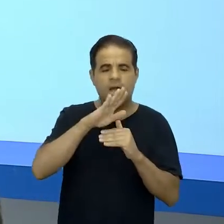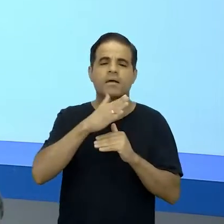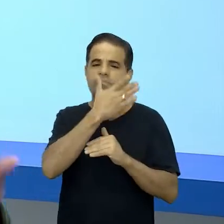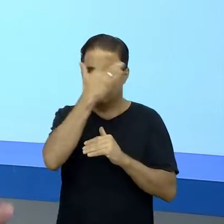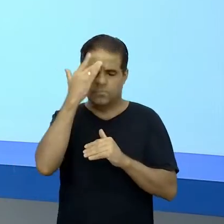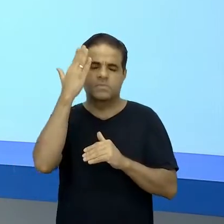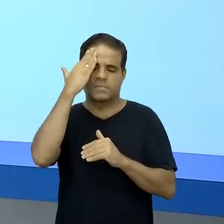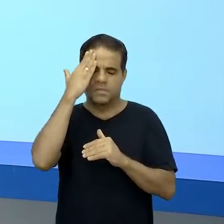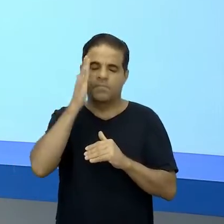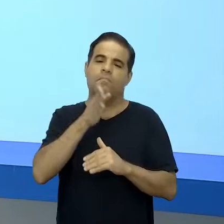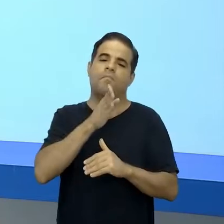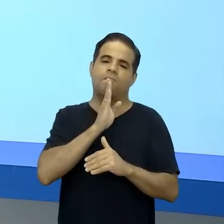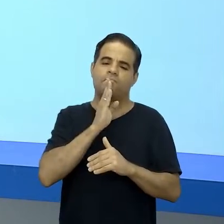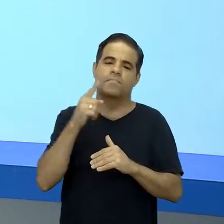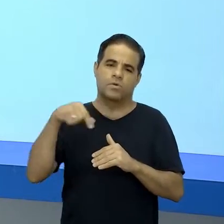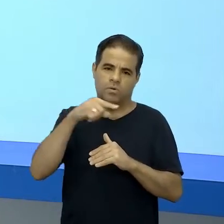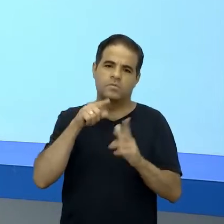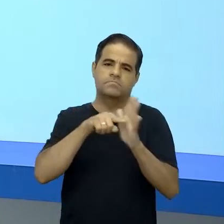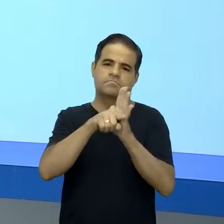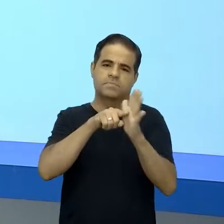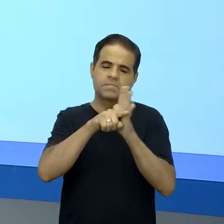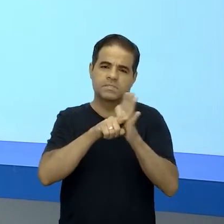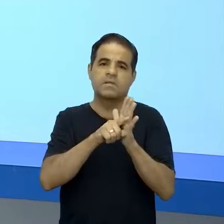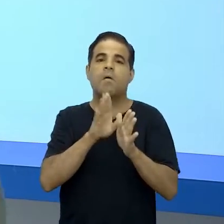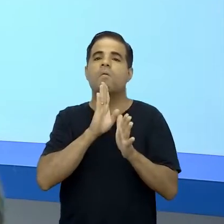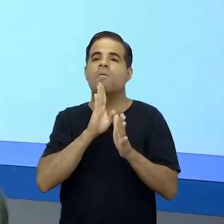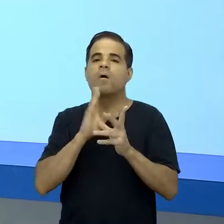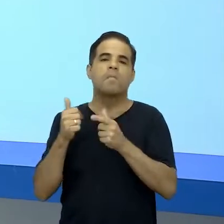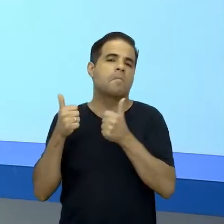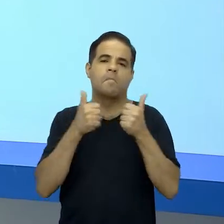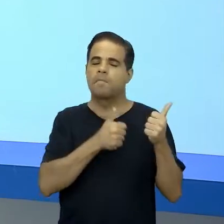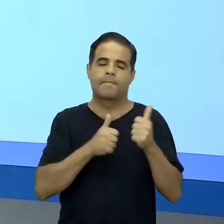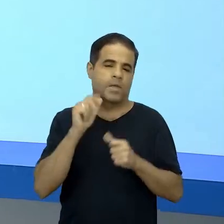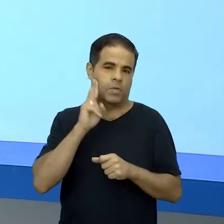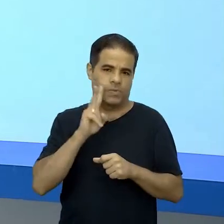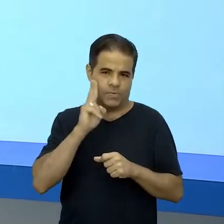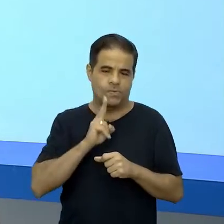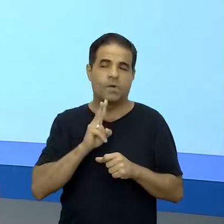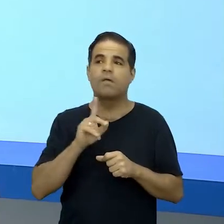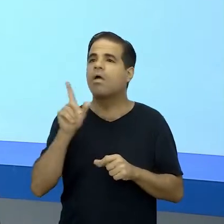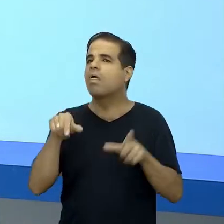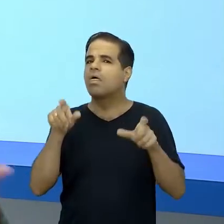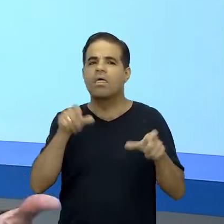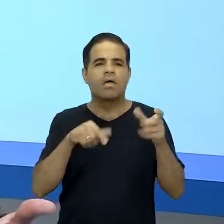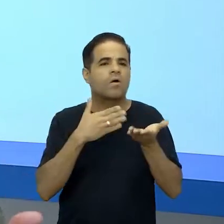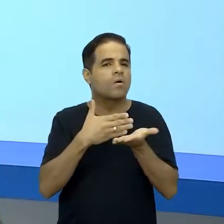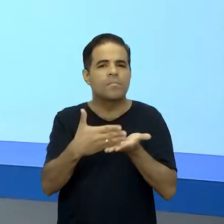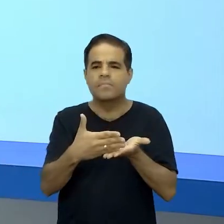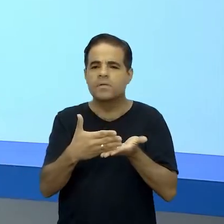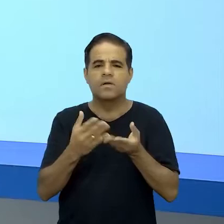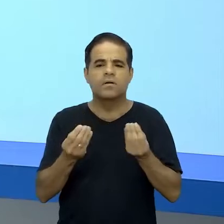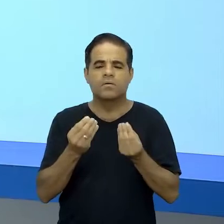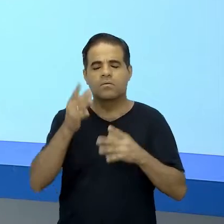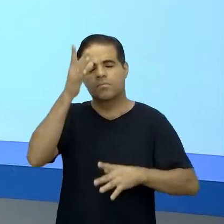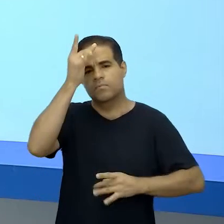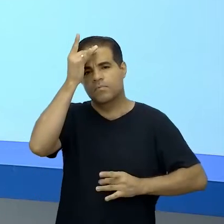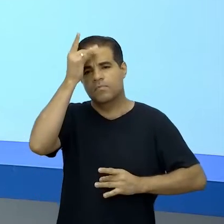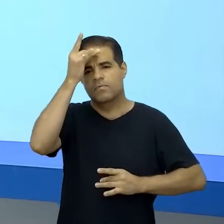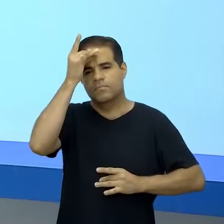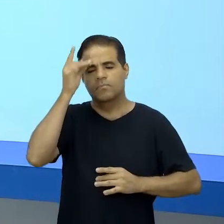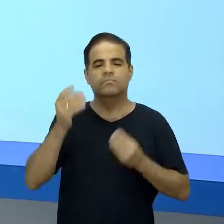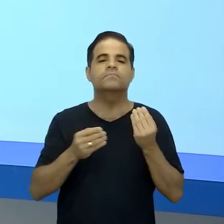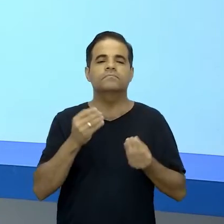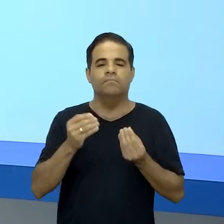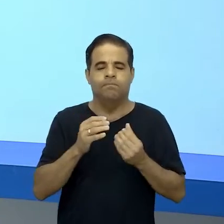conhecido para a gente poder pesquisar, para a gente ficar por dentro da história desses artistas, por que eles começaram com a performance, né?